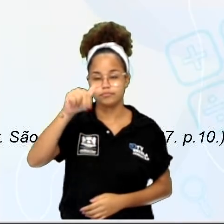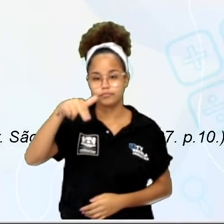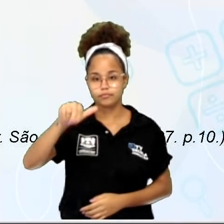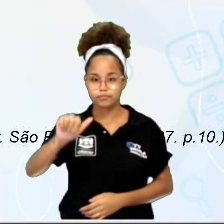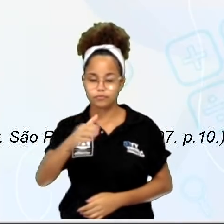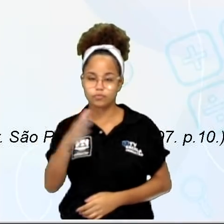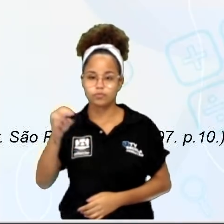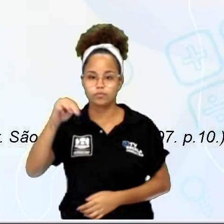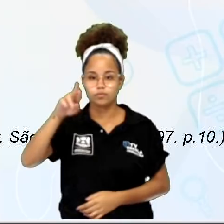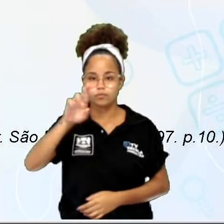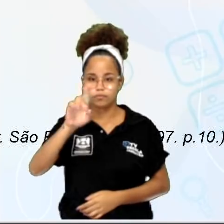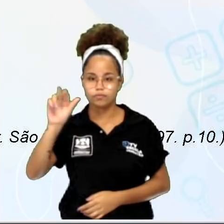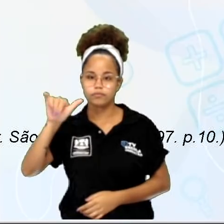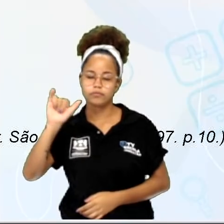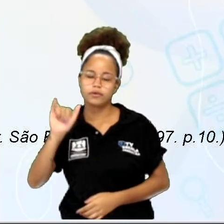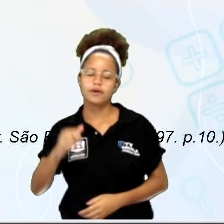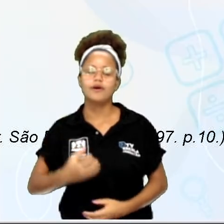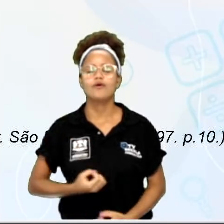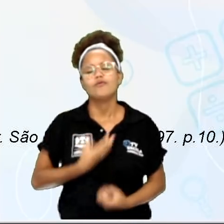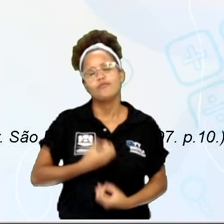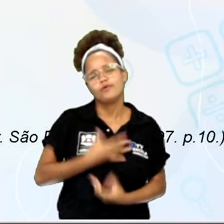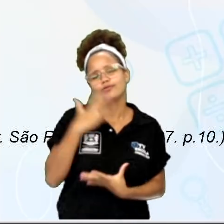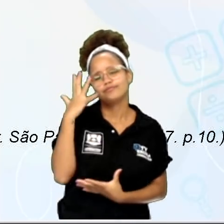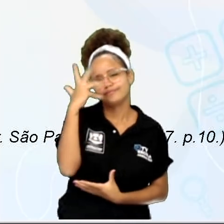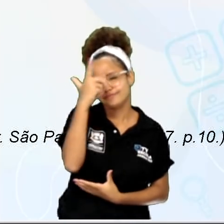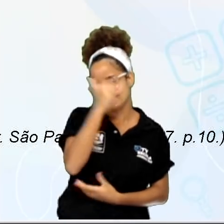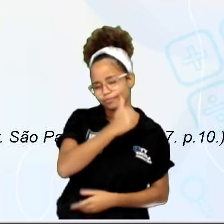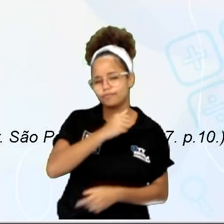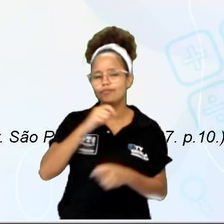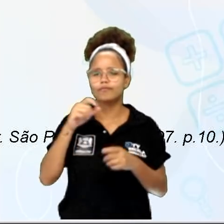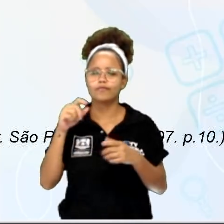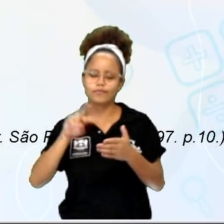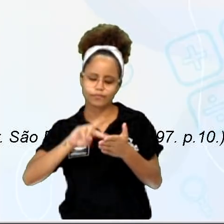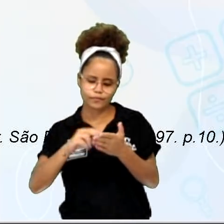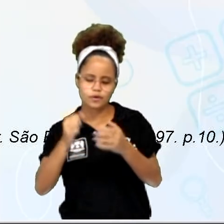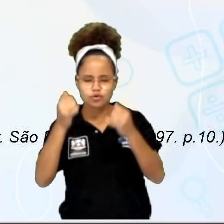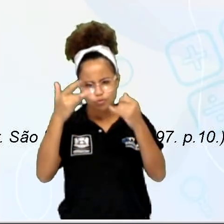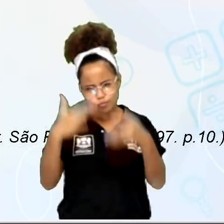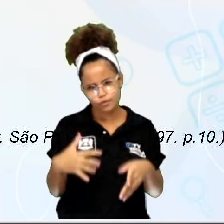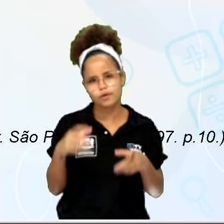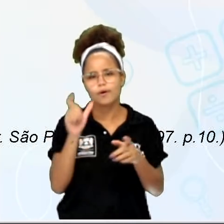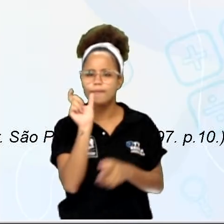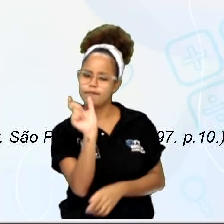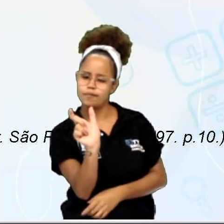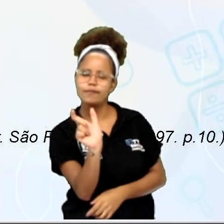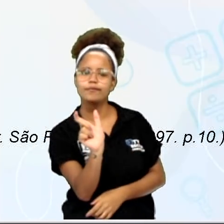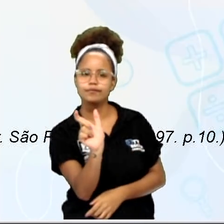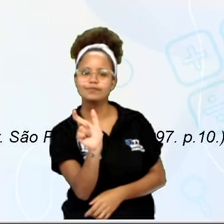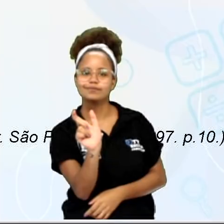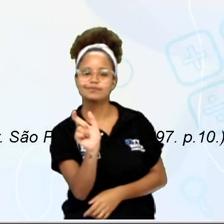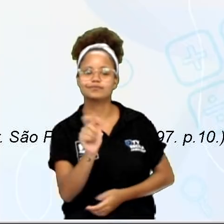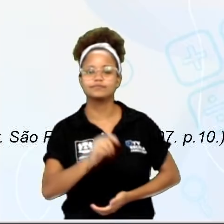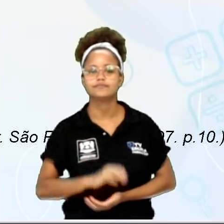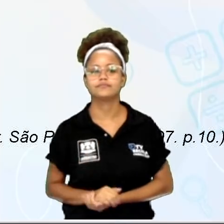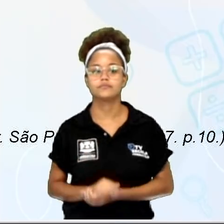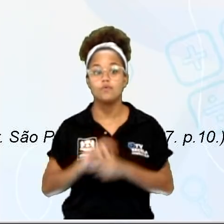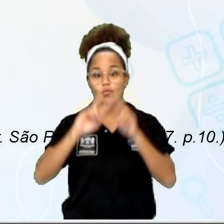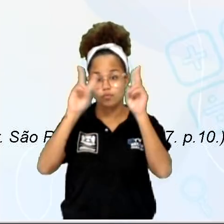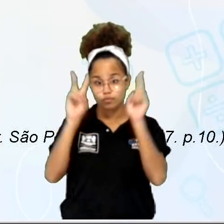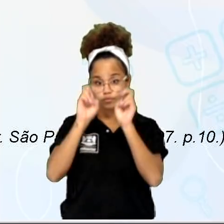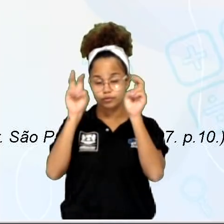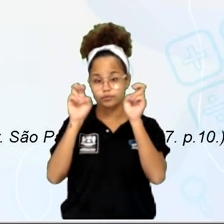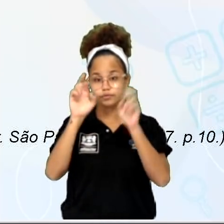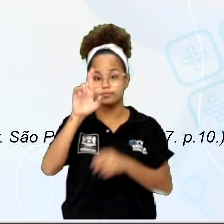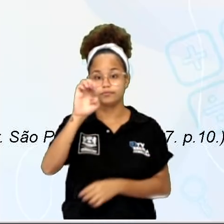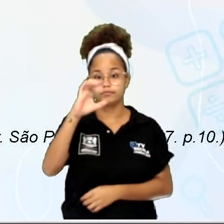Muito bonito, inclusive, que fala sobre as palavras em si. Certamente do próprio fazer poético, né? O título é Receita de